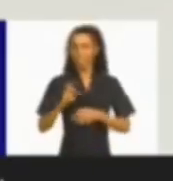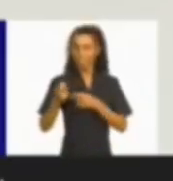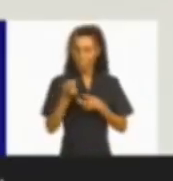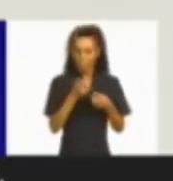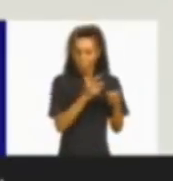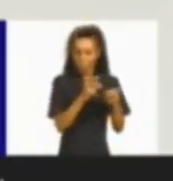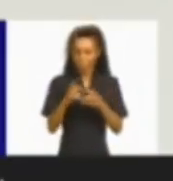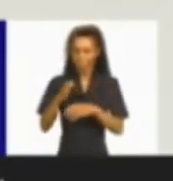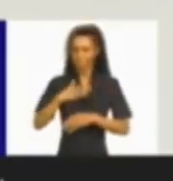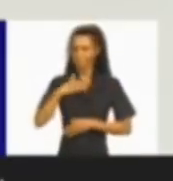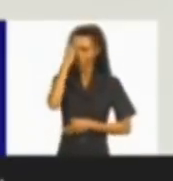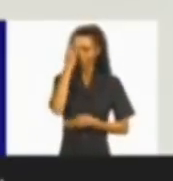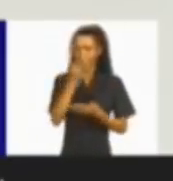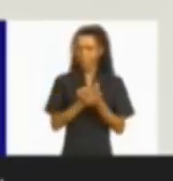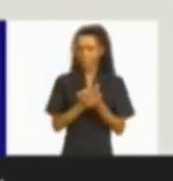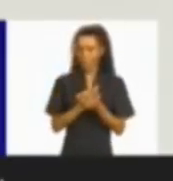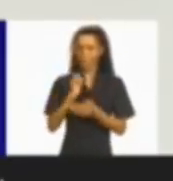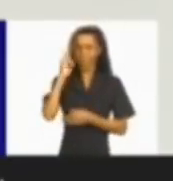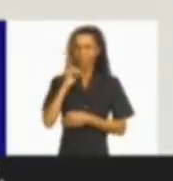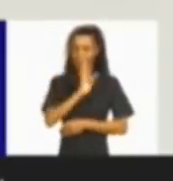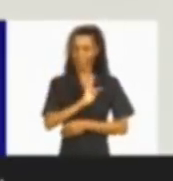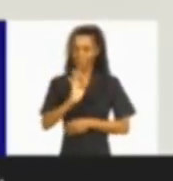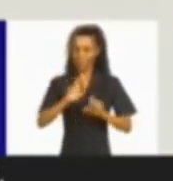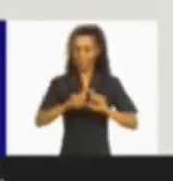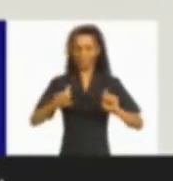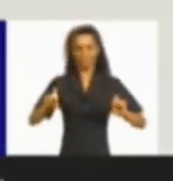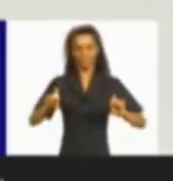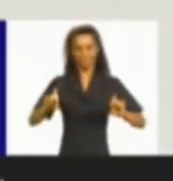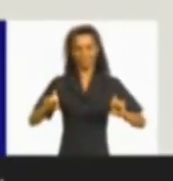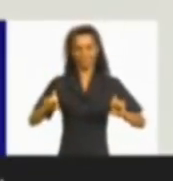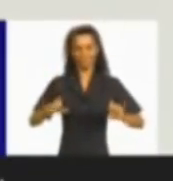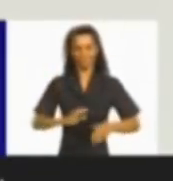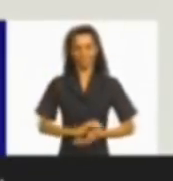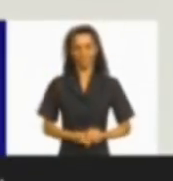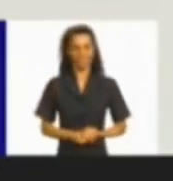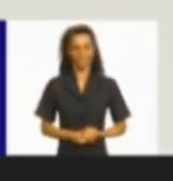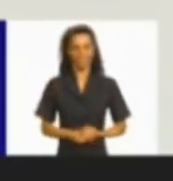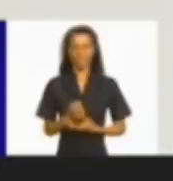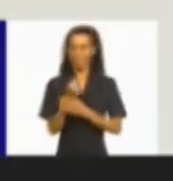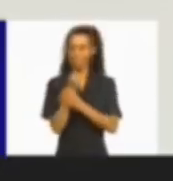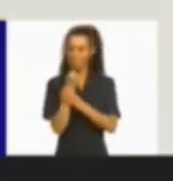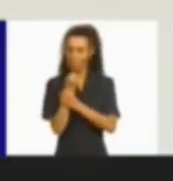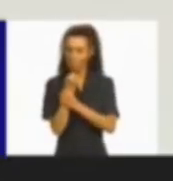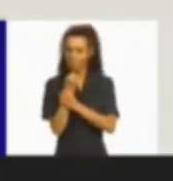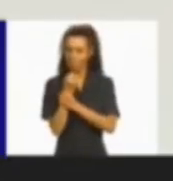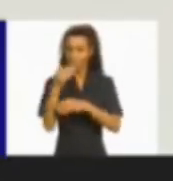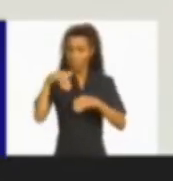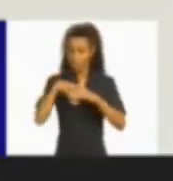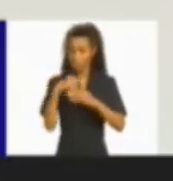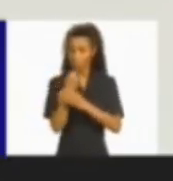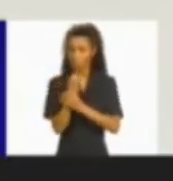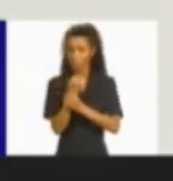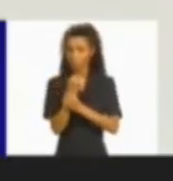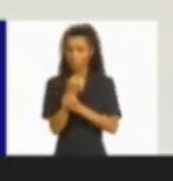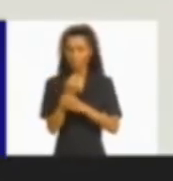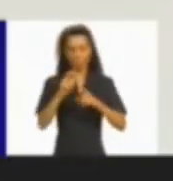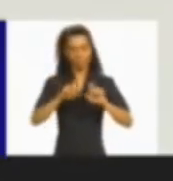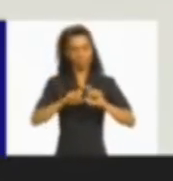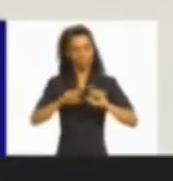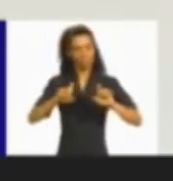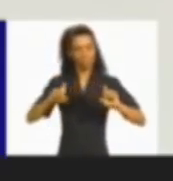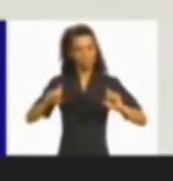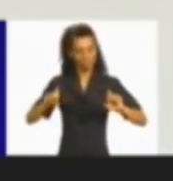Não negocio minha fé para deputado federal Gauchinho de Deus, 2277. Pela segurança, vote com segurança.